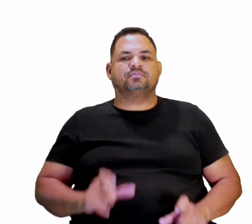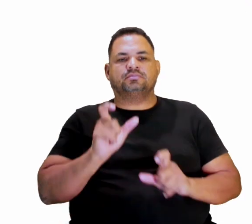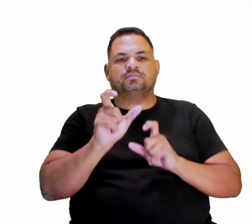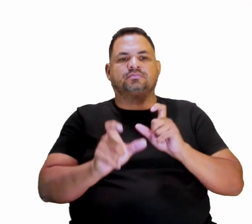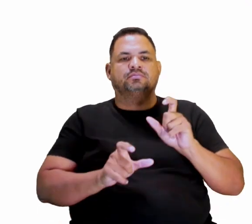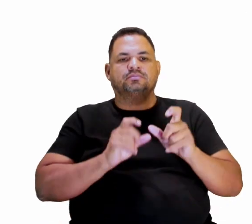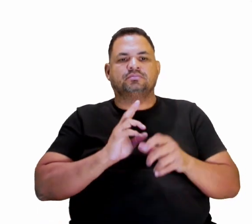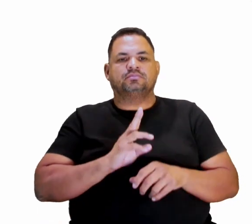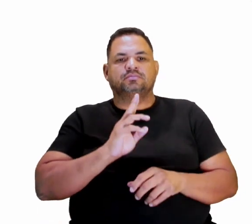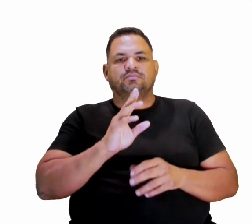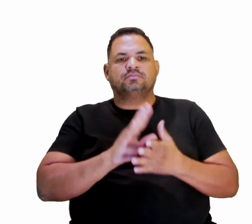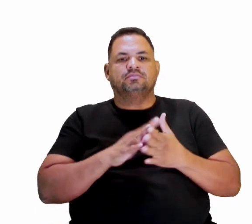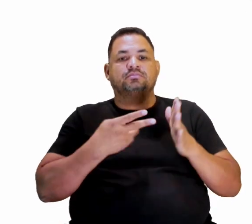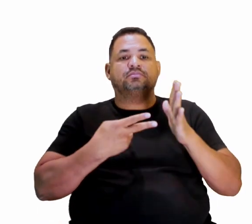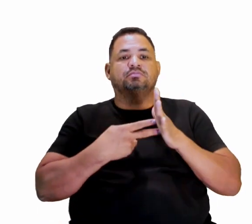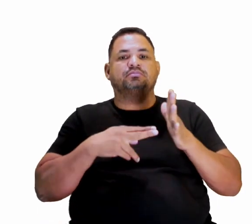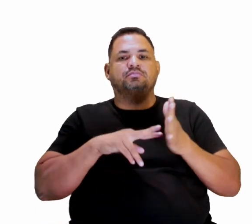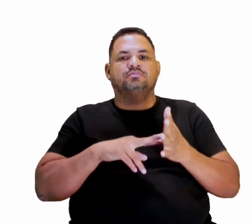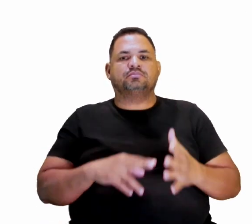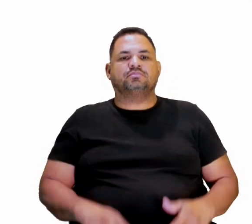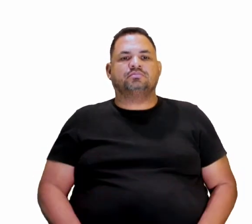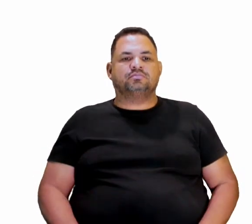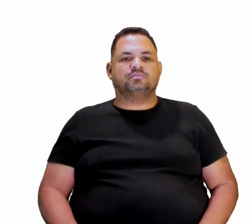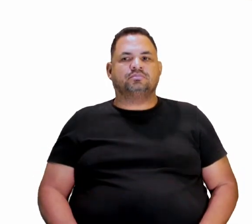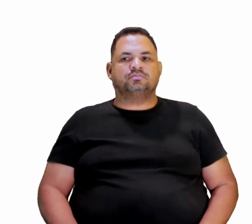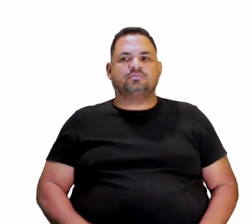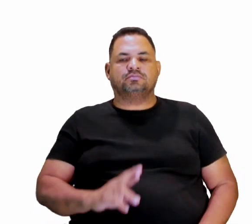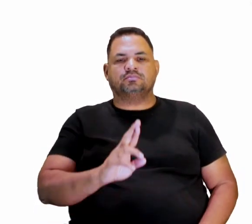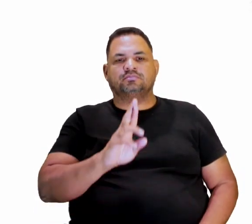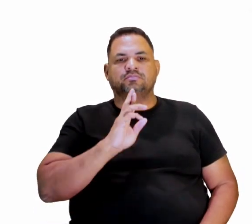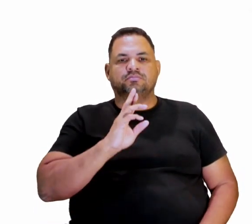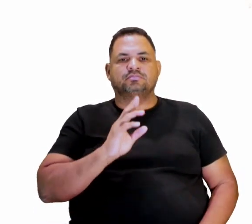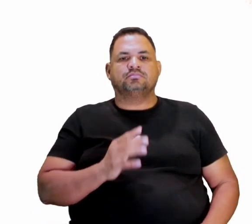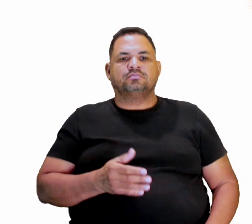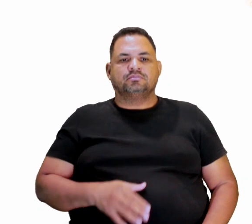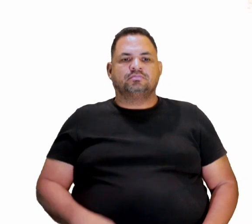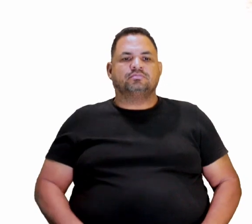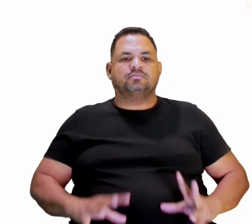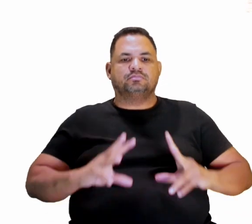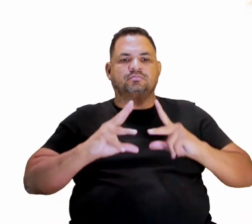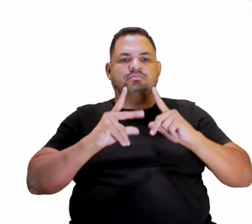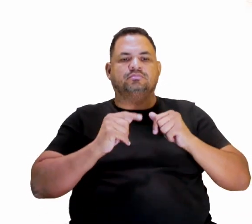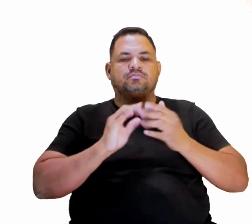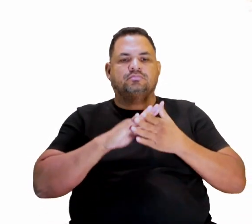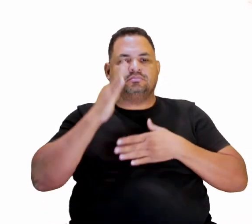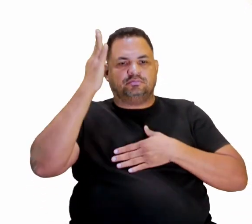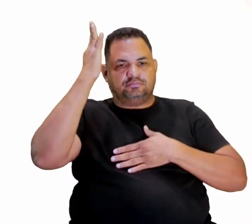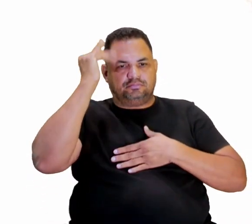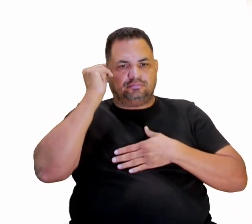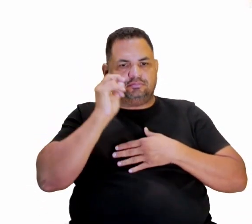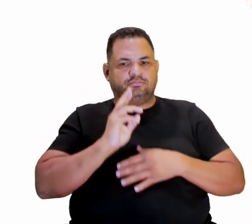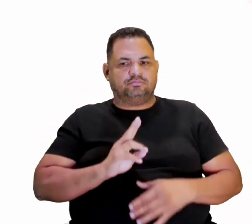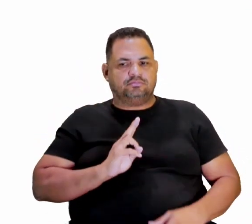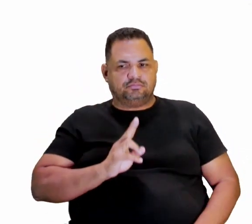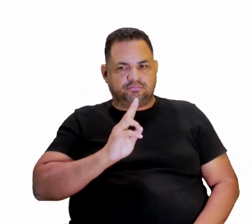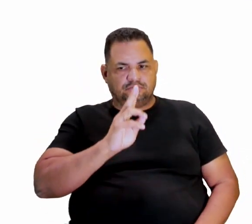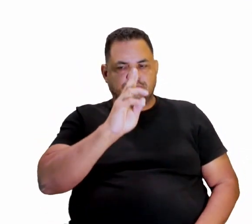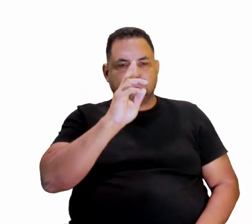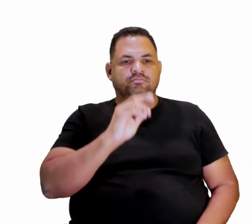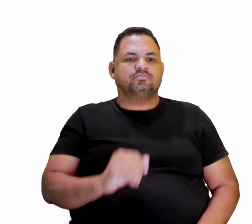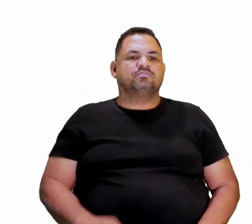frequência often significa o quê? Tá a resposta aí, mas eu tenho certeza que todo mundo já sabia que era o meu